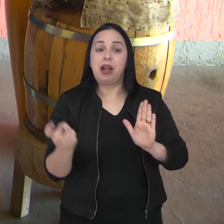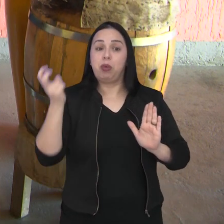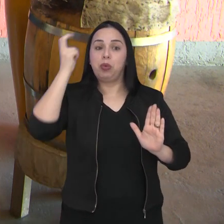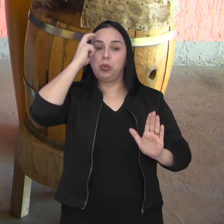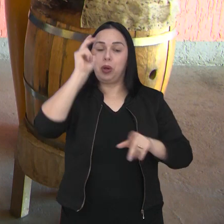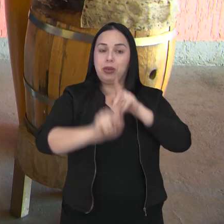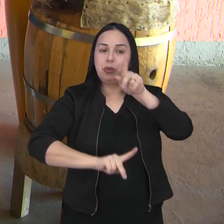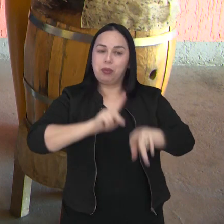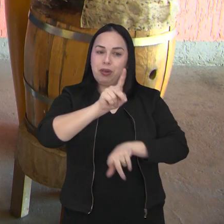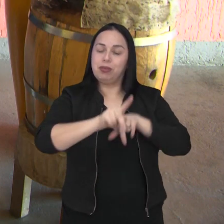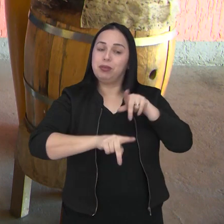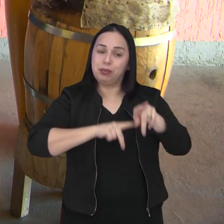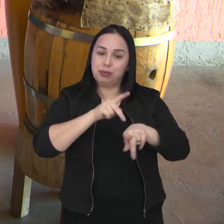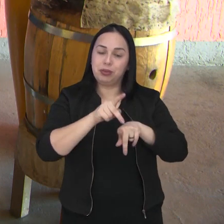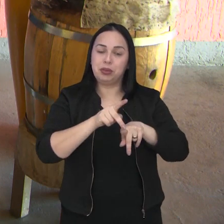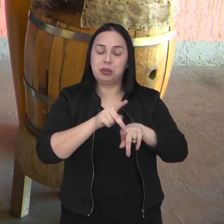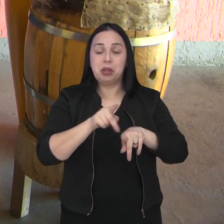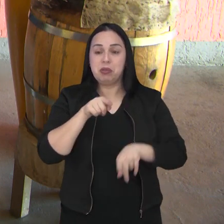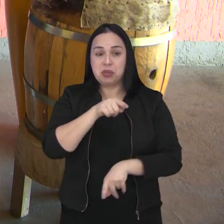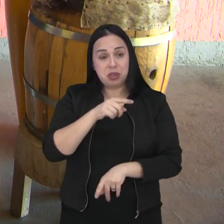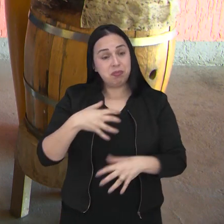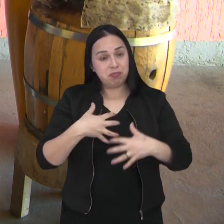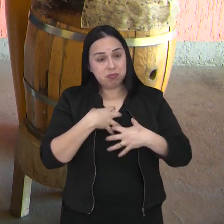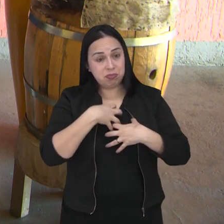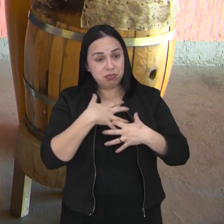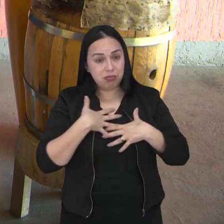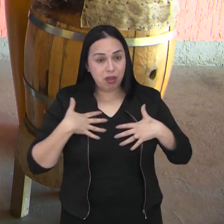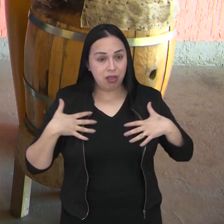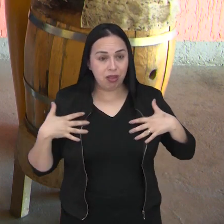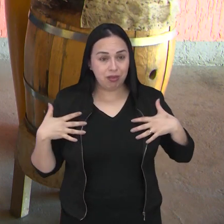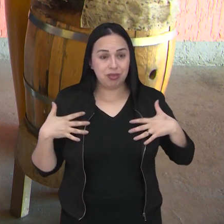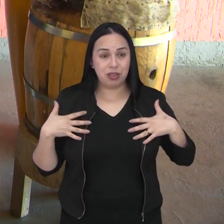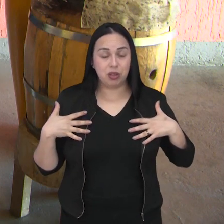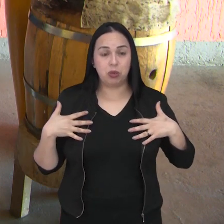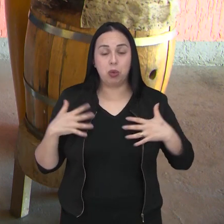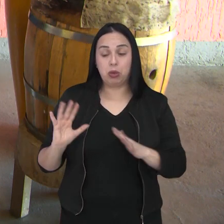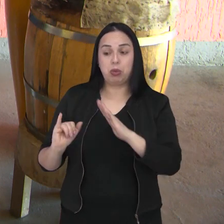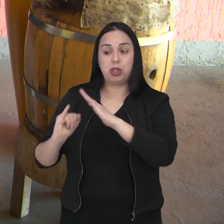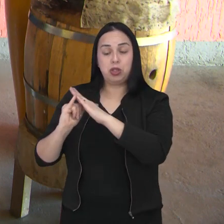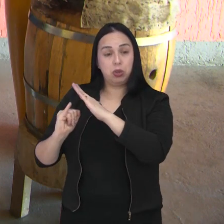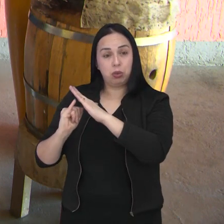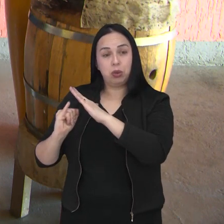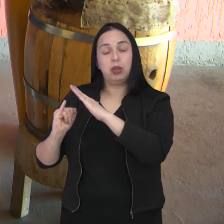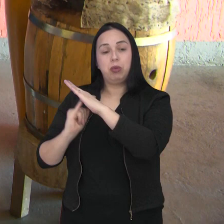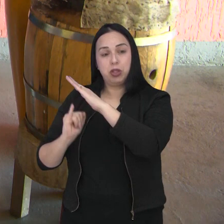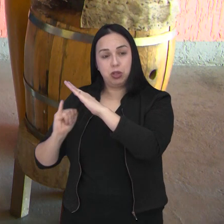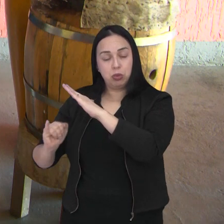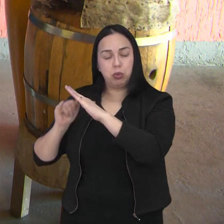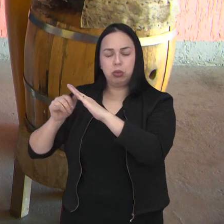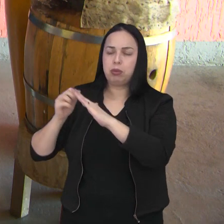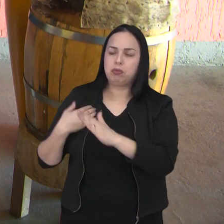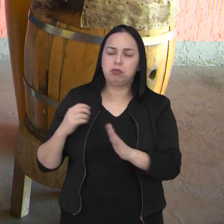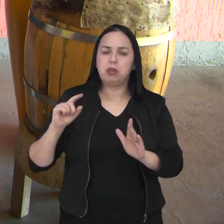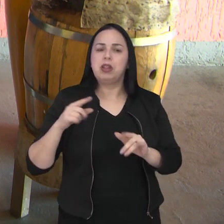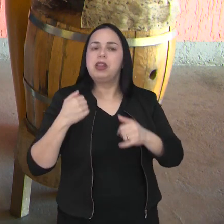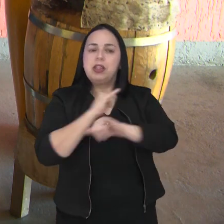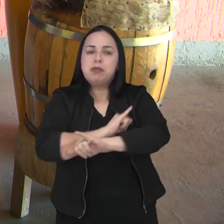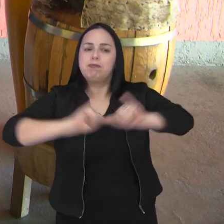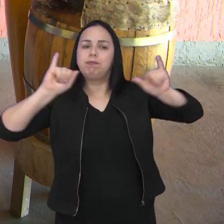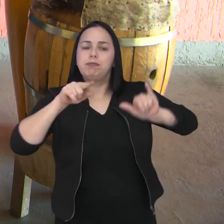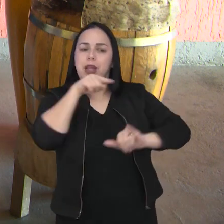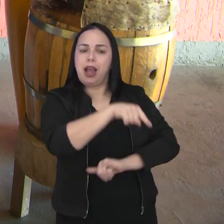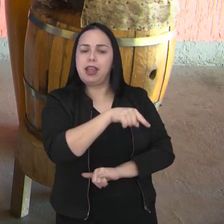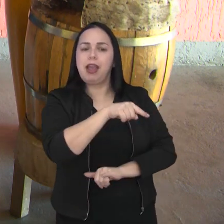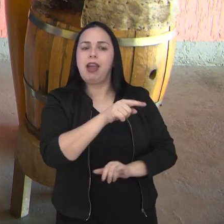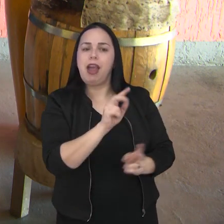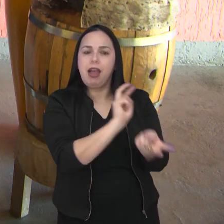da cultura popular regional. Motivo de orgulho, né, quando o IFAM realmente bateu o martelo e colocou,